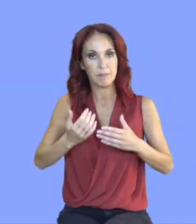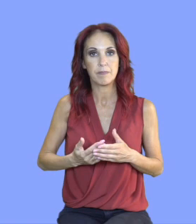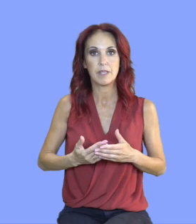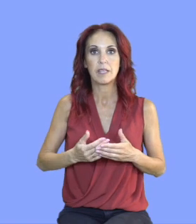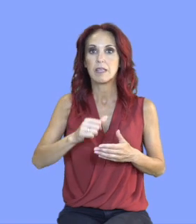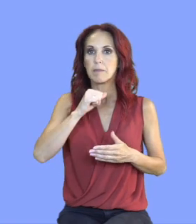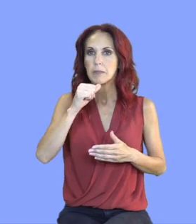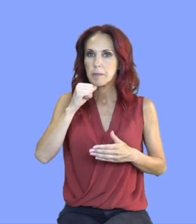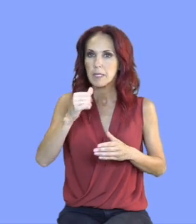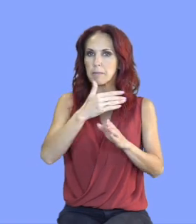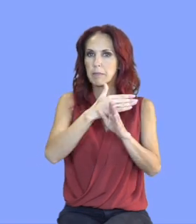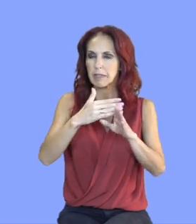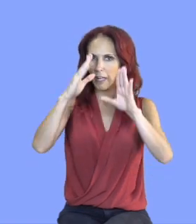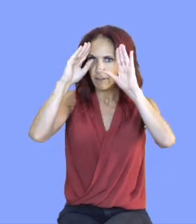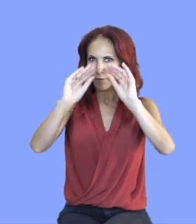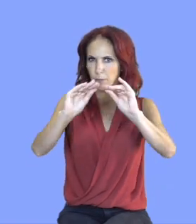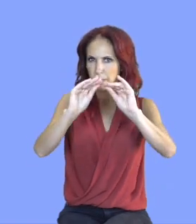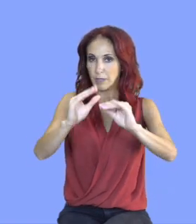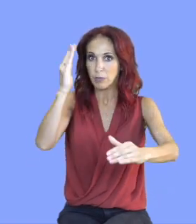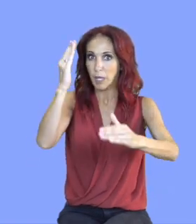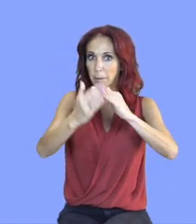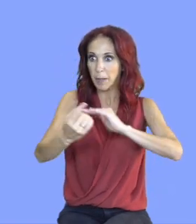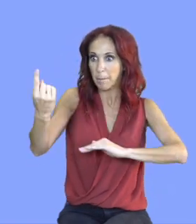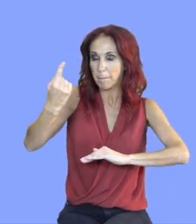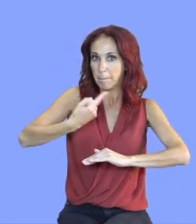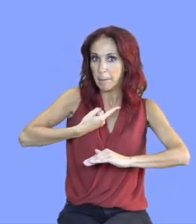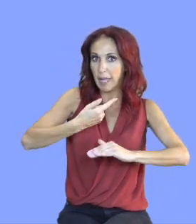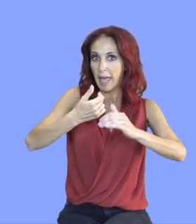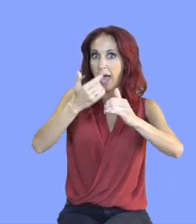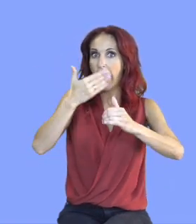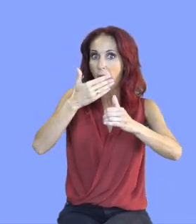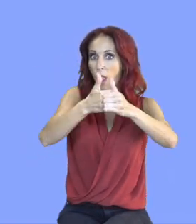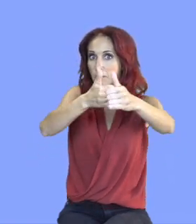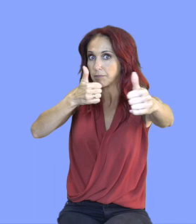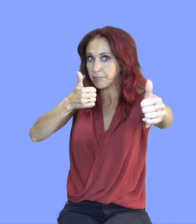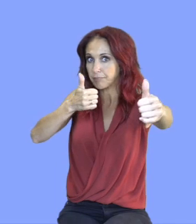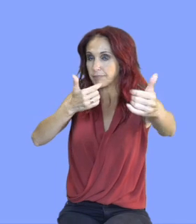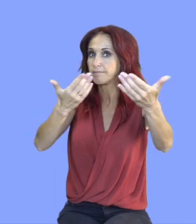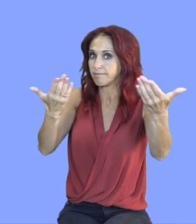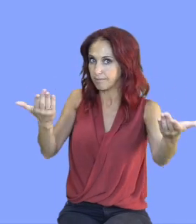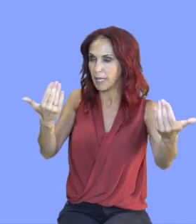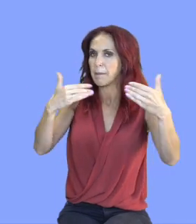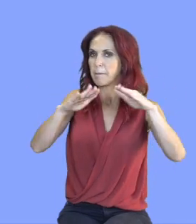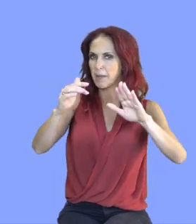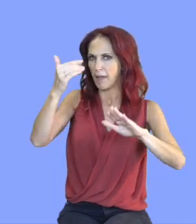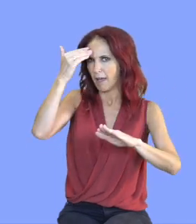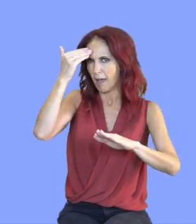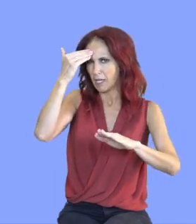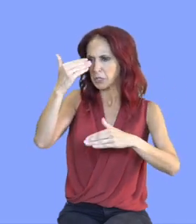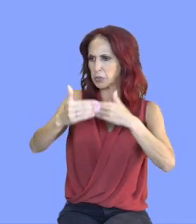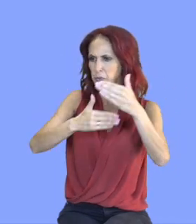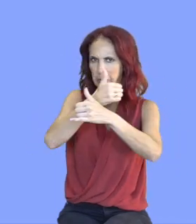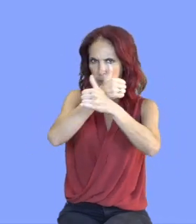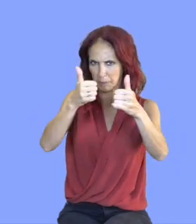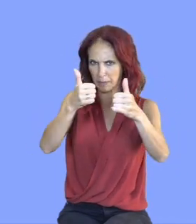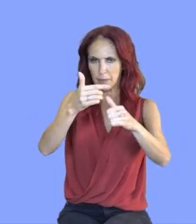oportunidade. Ainda não estávamos a meio da formação quando fomos confrontadas com a nova realidade do ensino à distância, que no meu ponto de